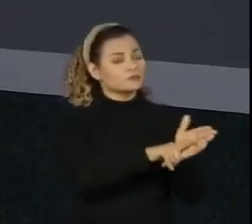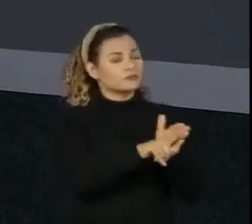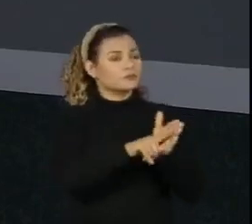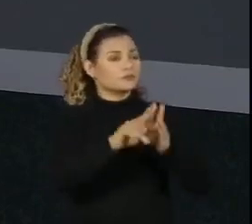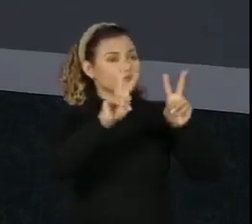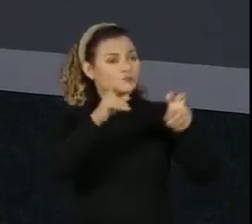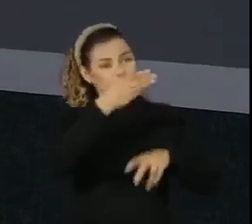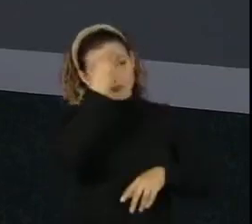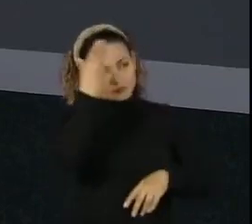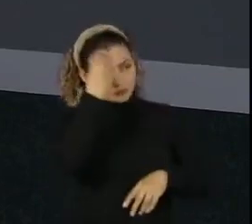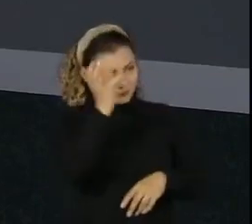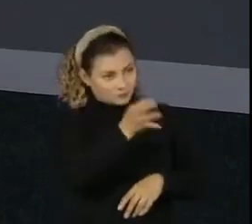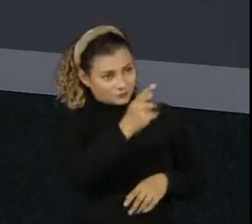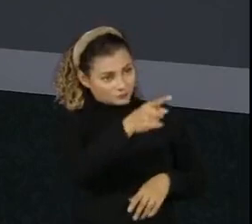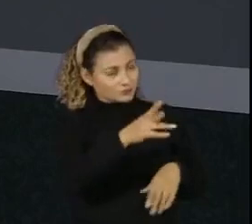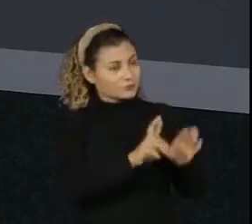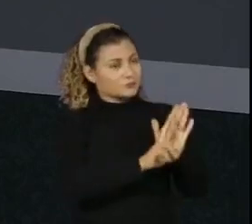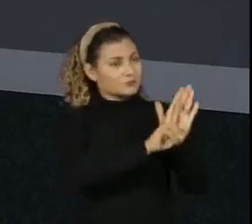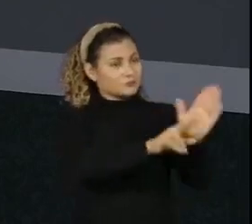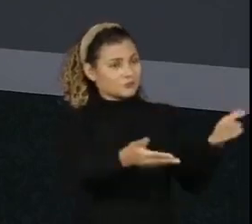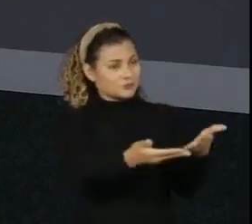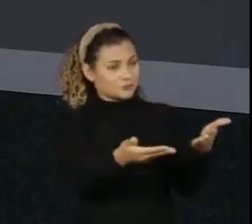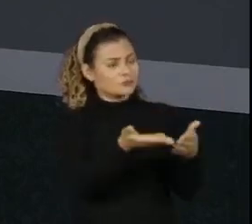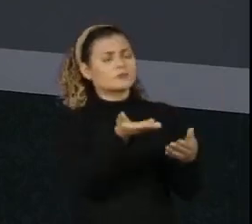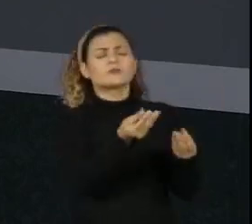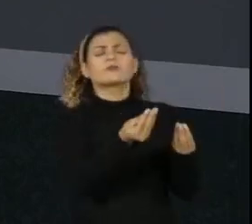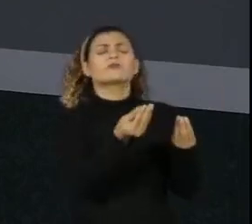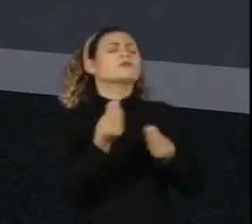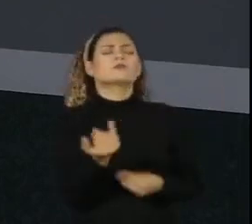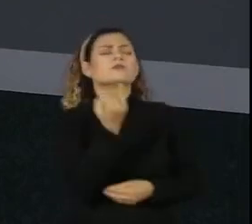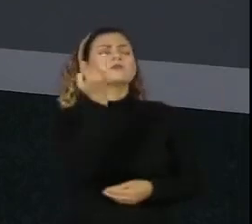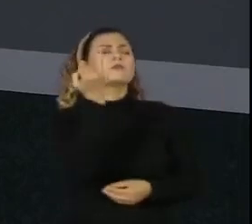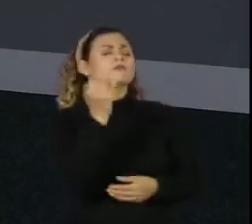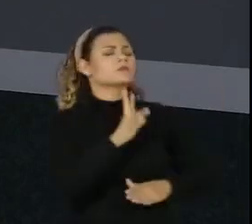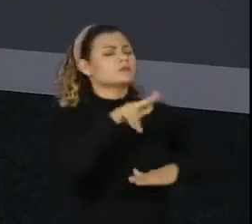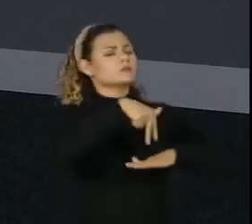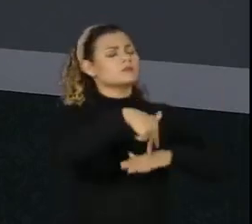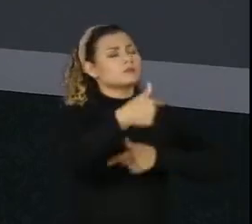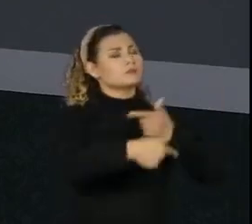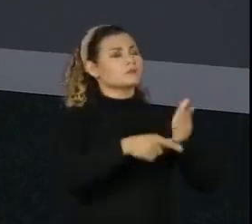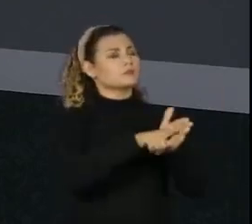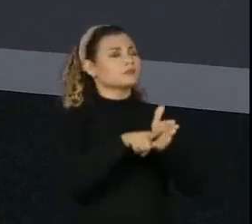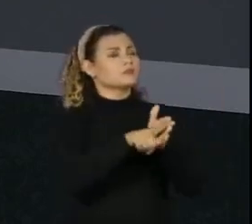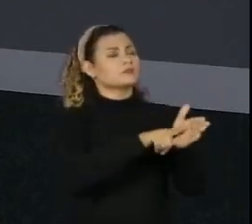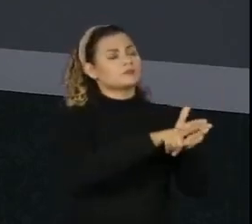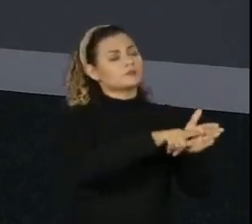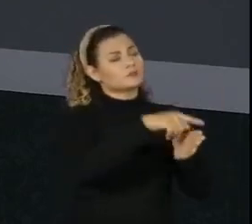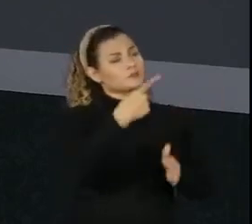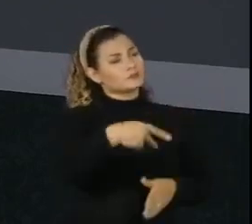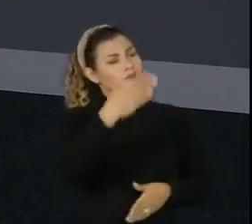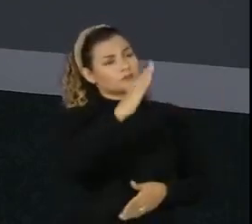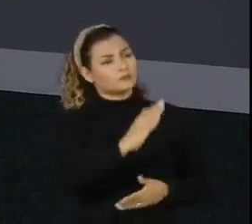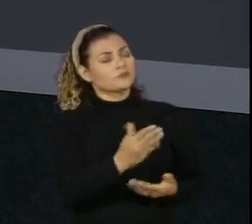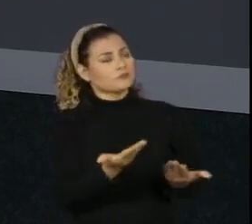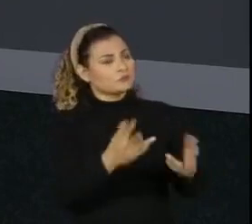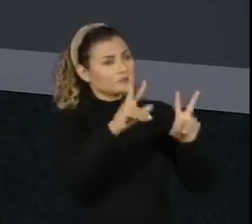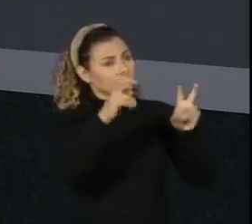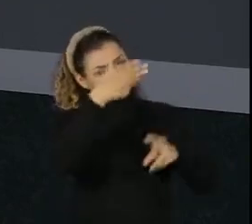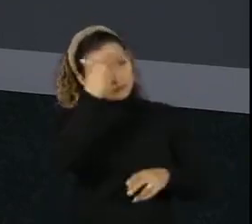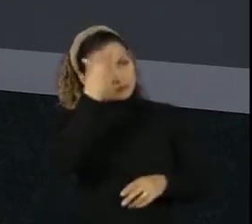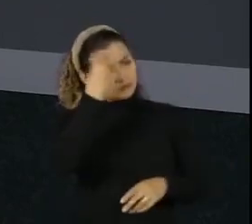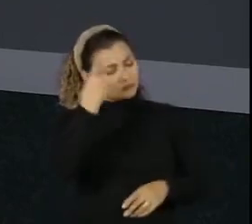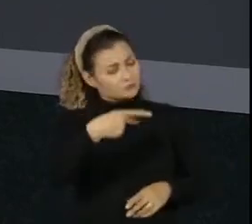Pesquisa sobre o Alzheimer. Qual é a importância dessa posição para a pesquisa sobre o